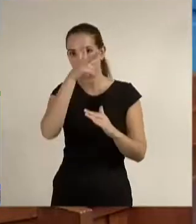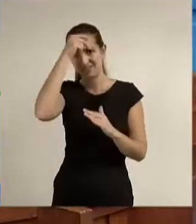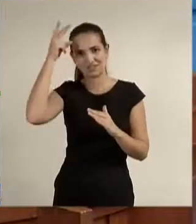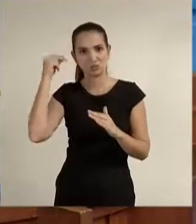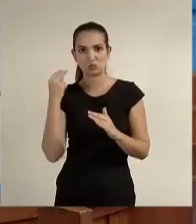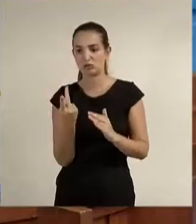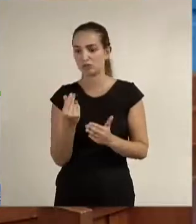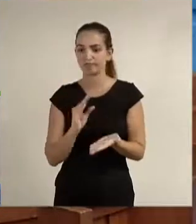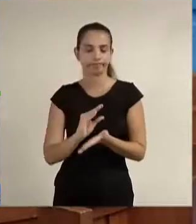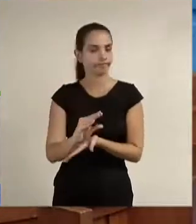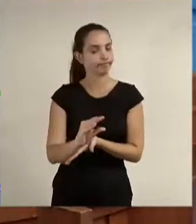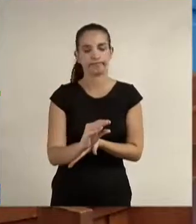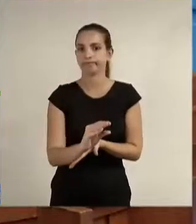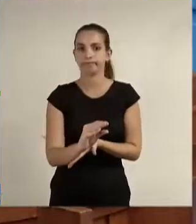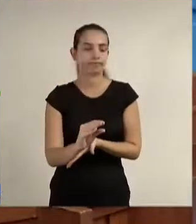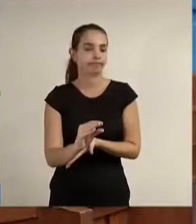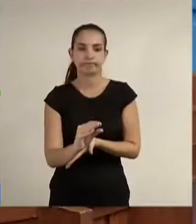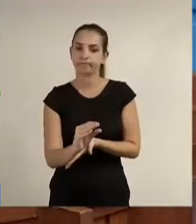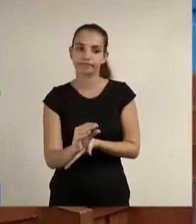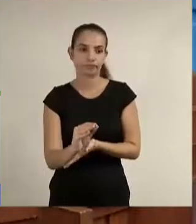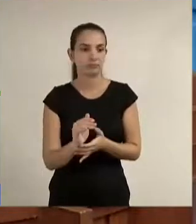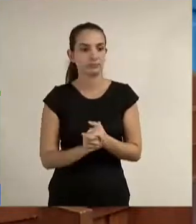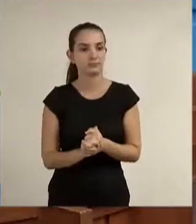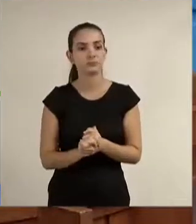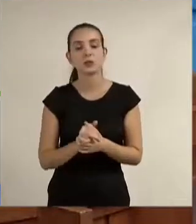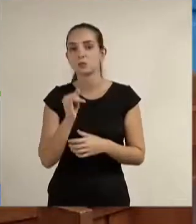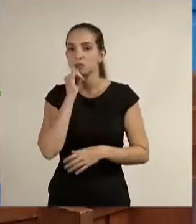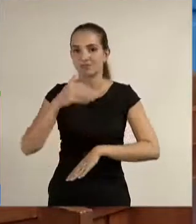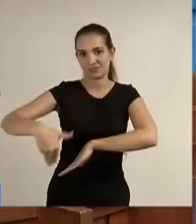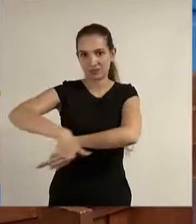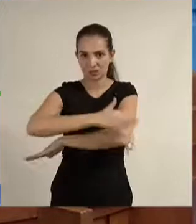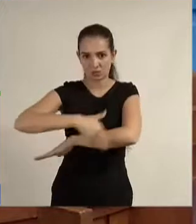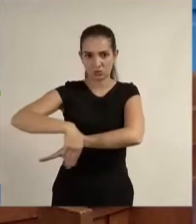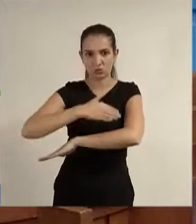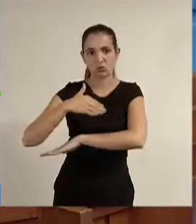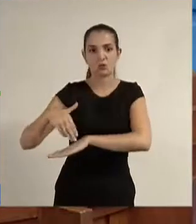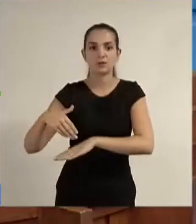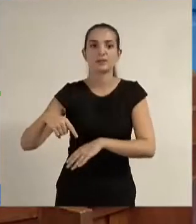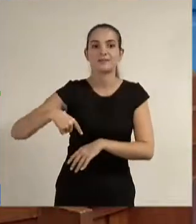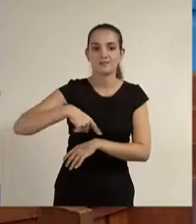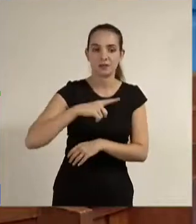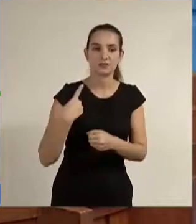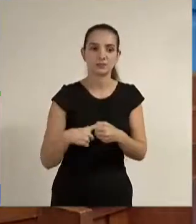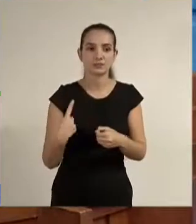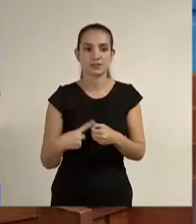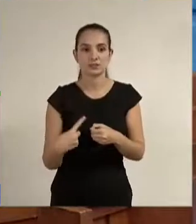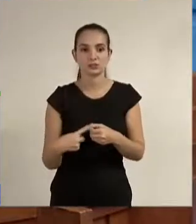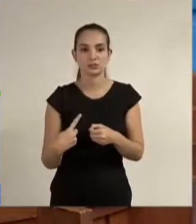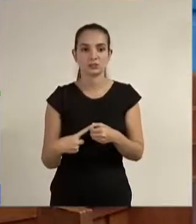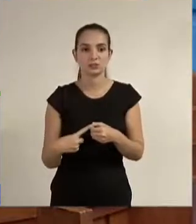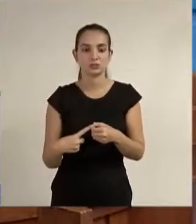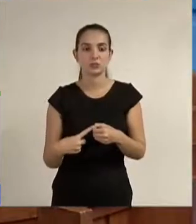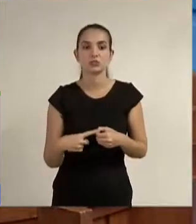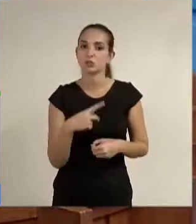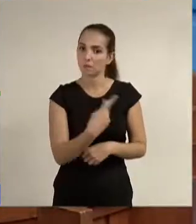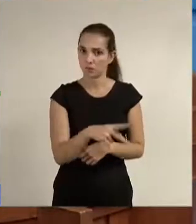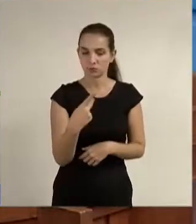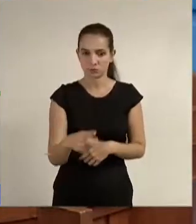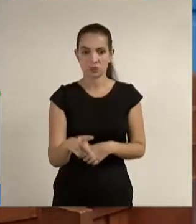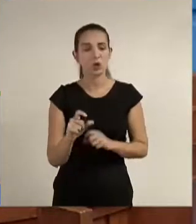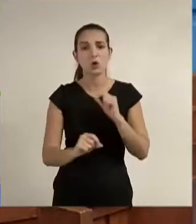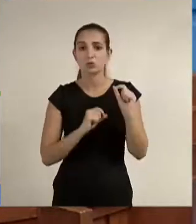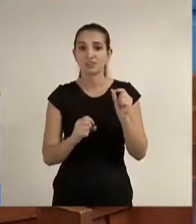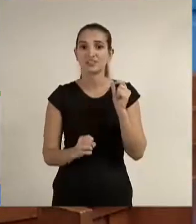Ali, na saída para Ponta Porã, na mesma BR que citei agora, a 463, está sendo construído